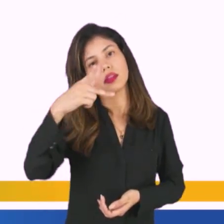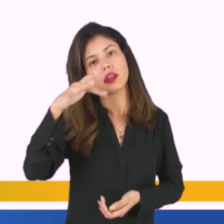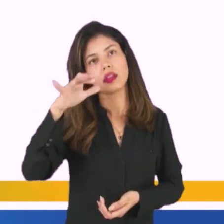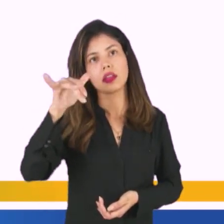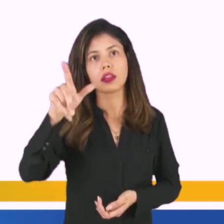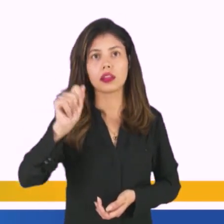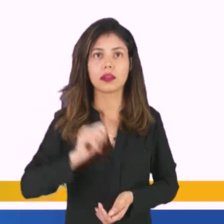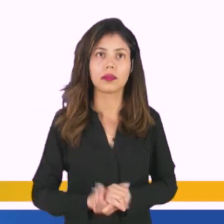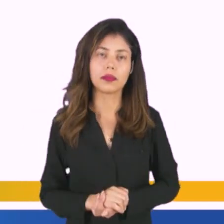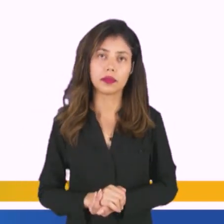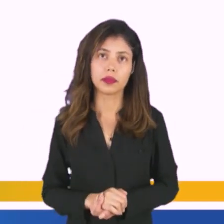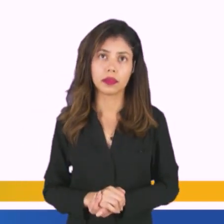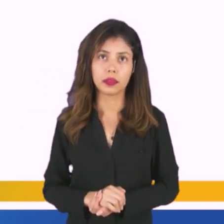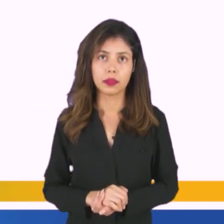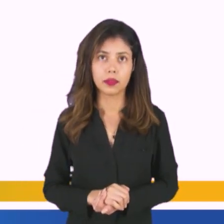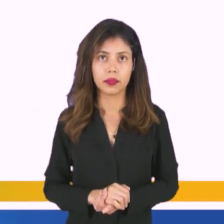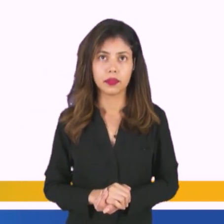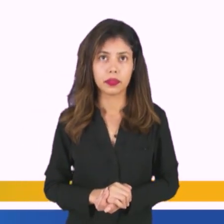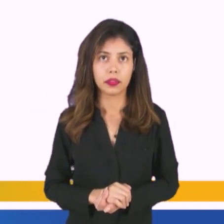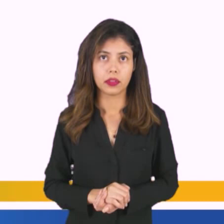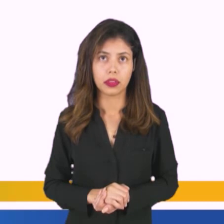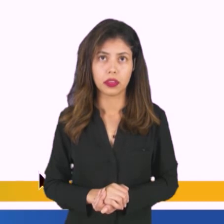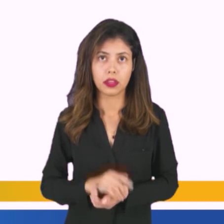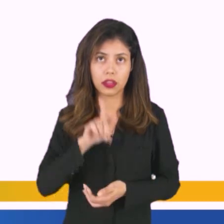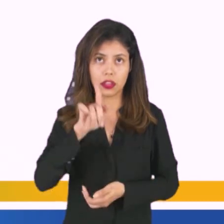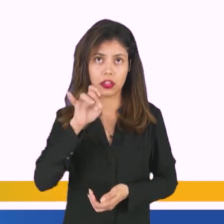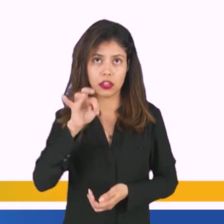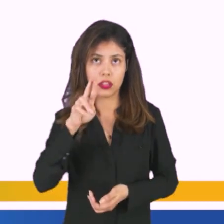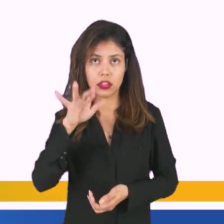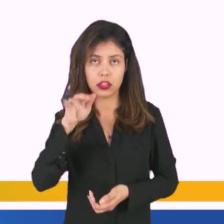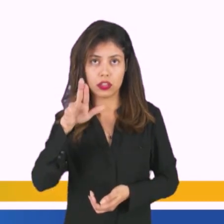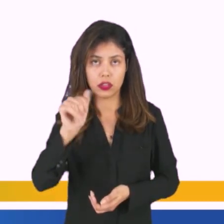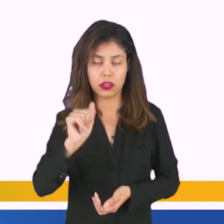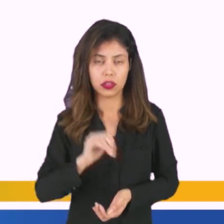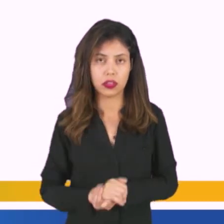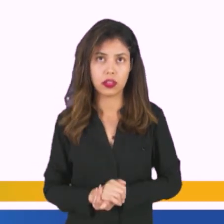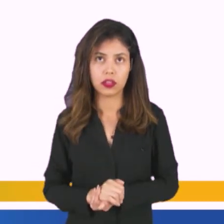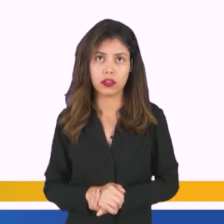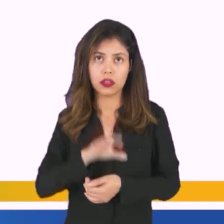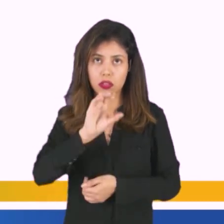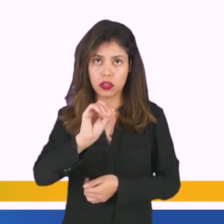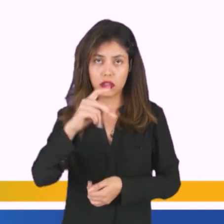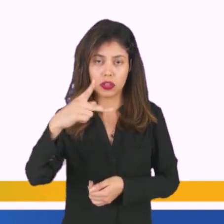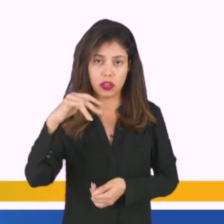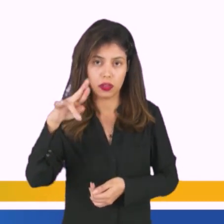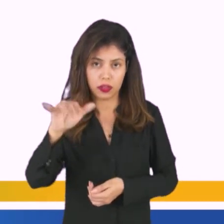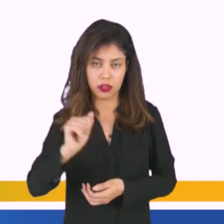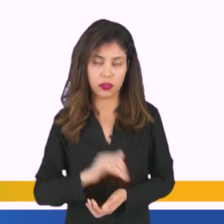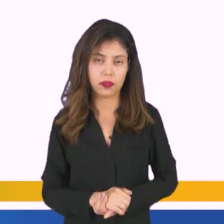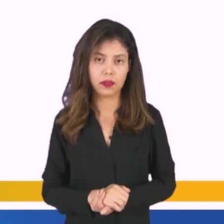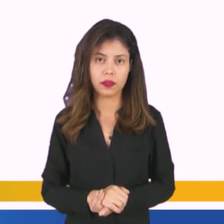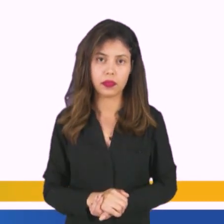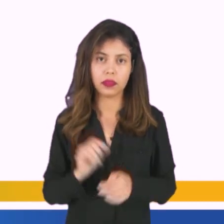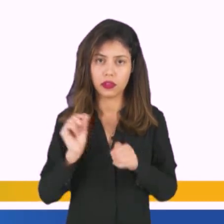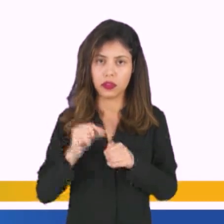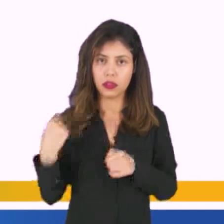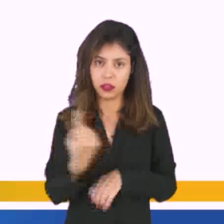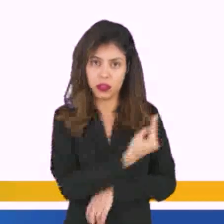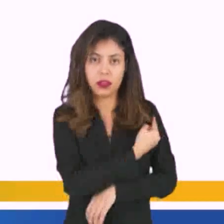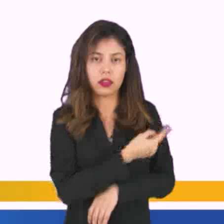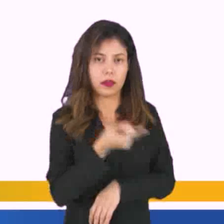isomeria espacial tem as geométricas e as ópticas que nós vamos dar uma olhada aqui.